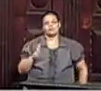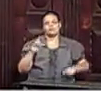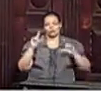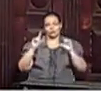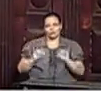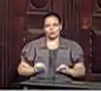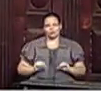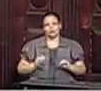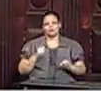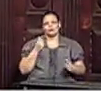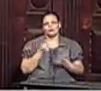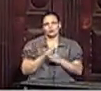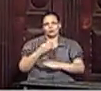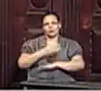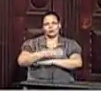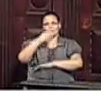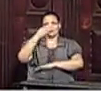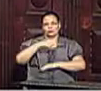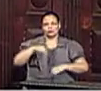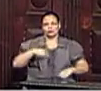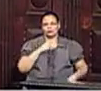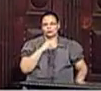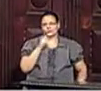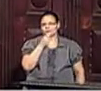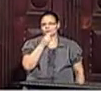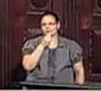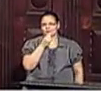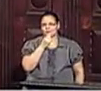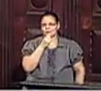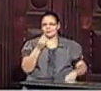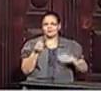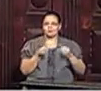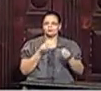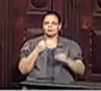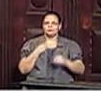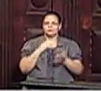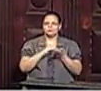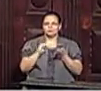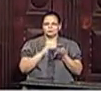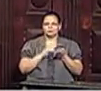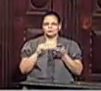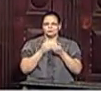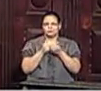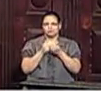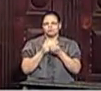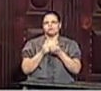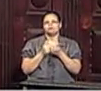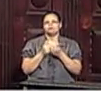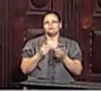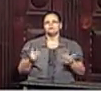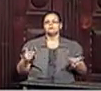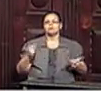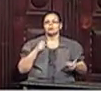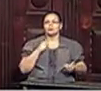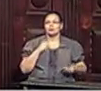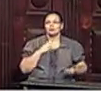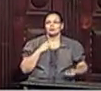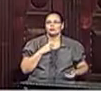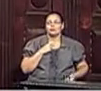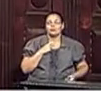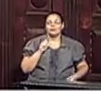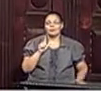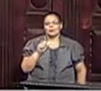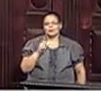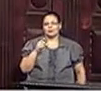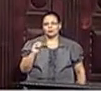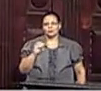da tarifa de pedágio. Tivemos um exemplo quando eu era secretário de Transportes e foi conduzido o leilão do pedágio